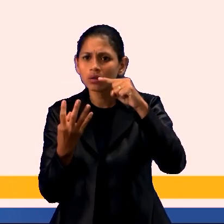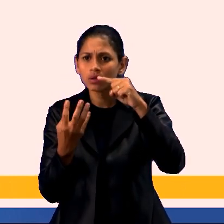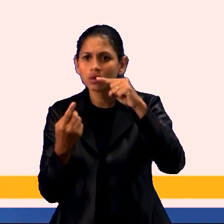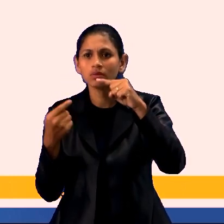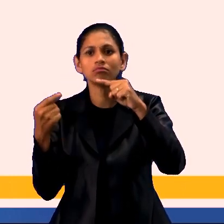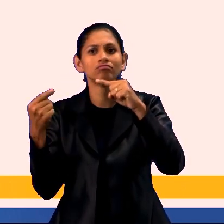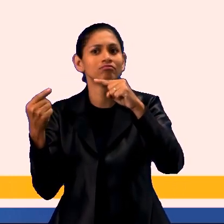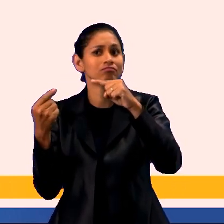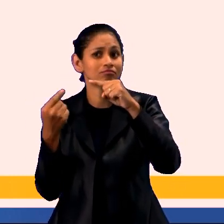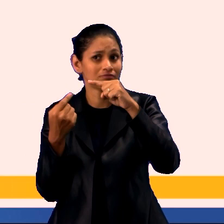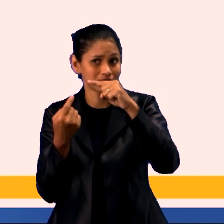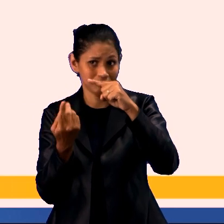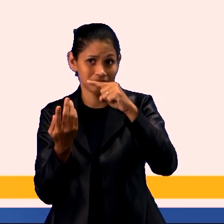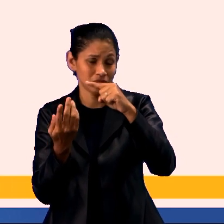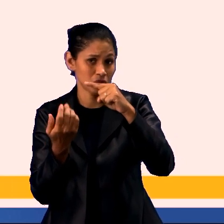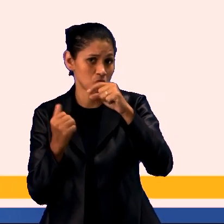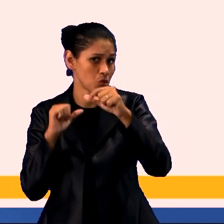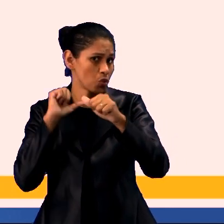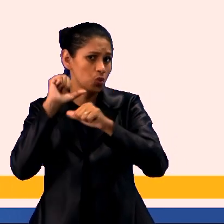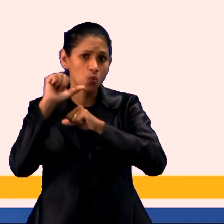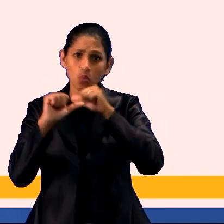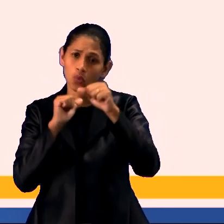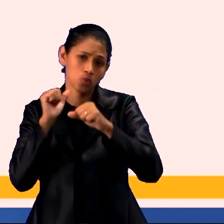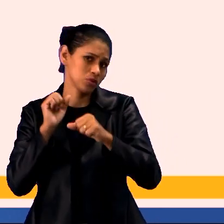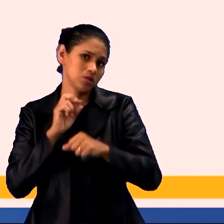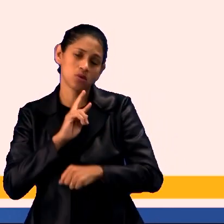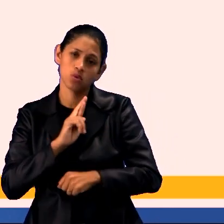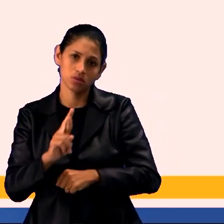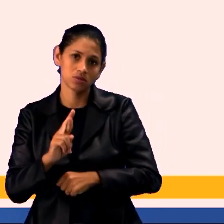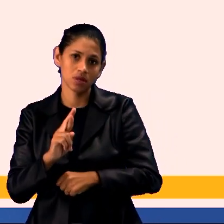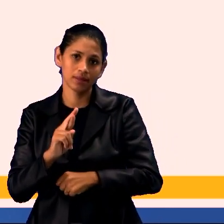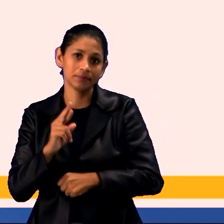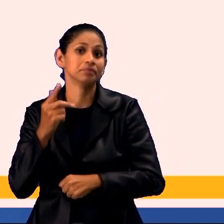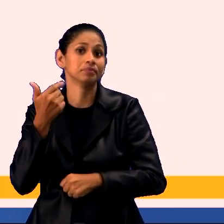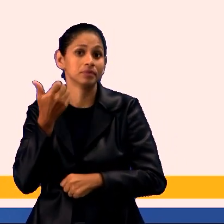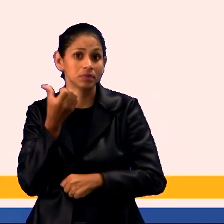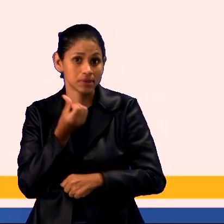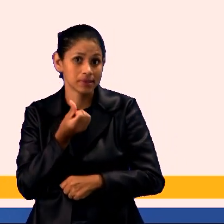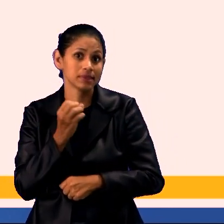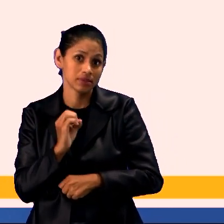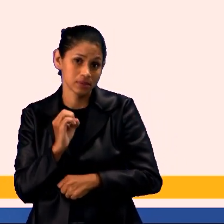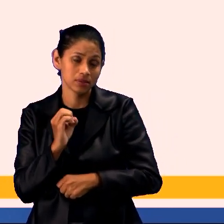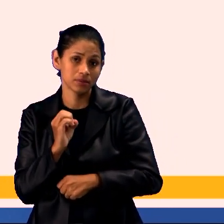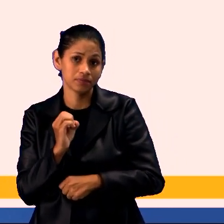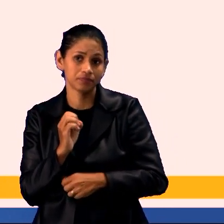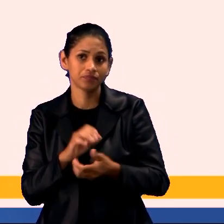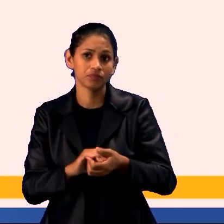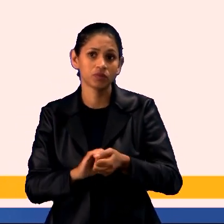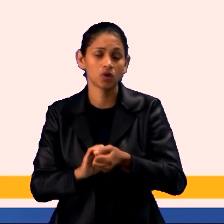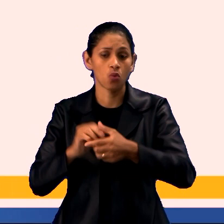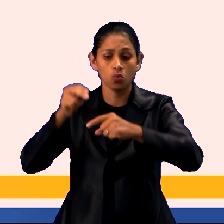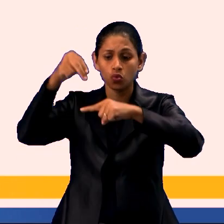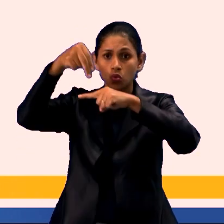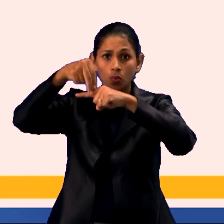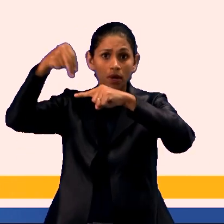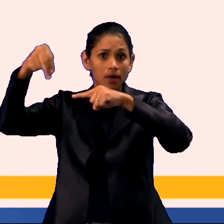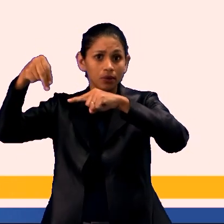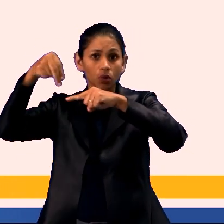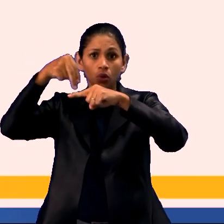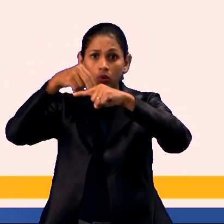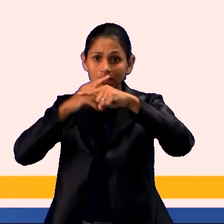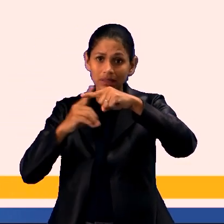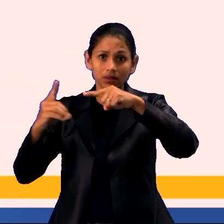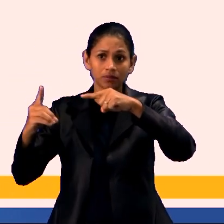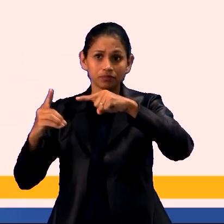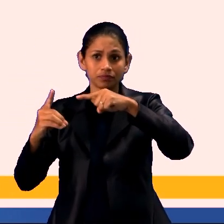1. Como é que eu faço para multiplicar? Numerador por numerador, denominador por denominador. Então, fica